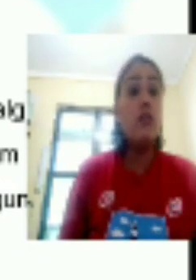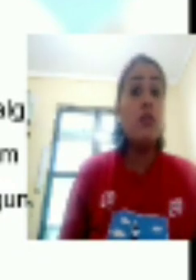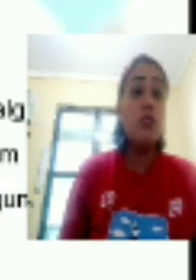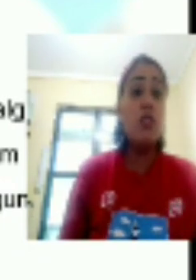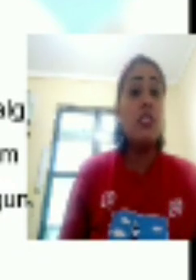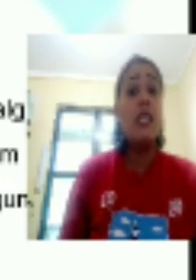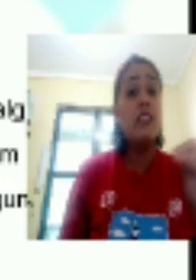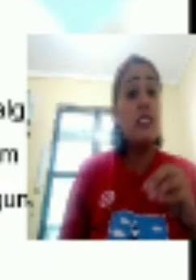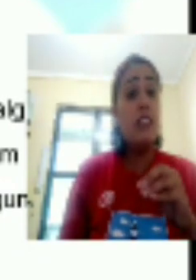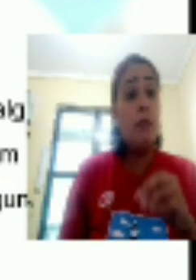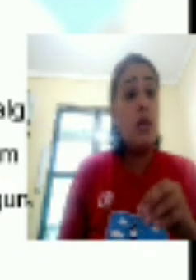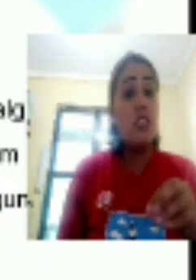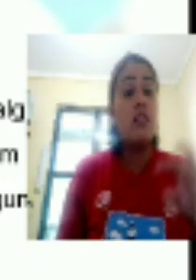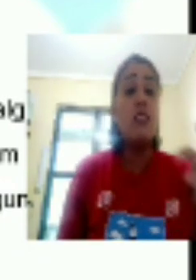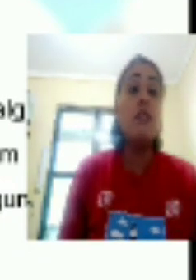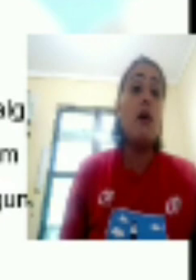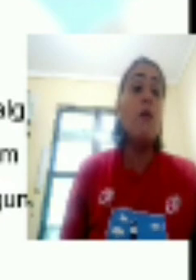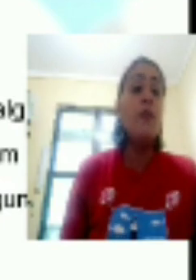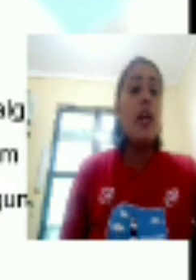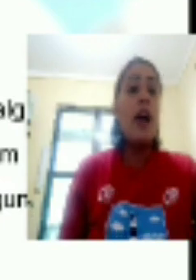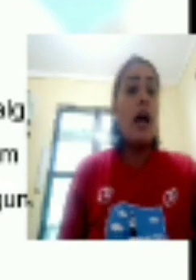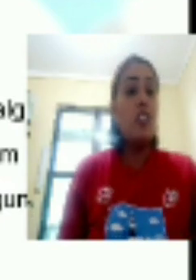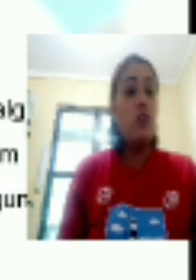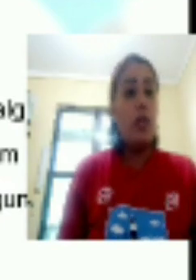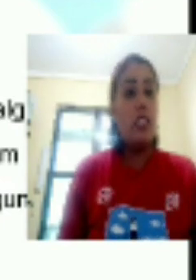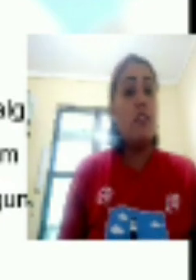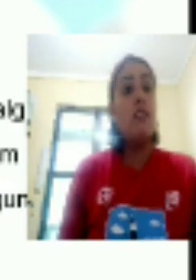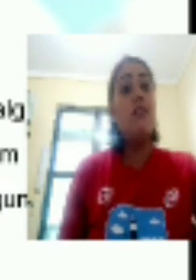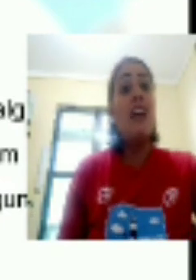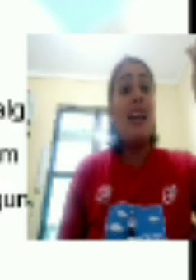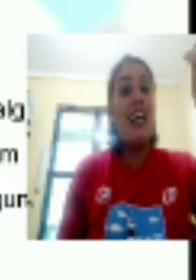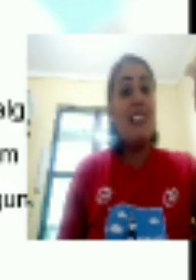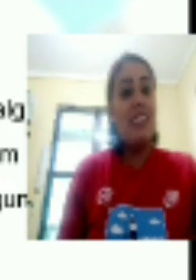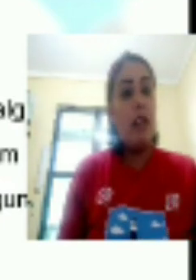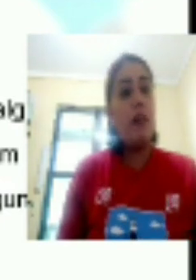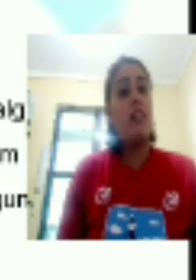vacinação e no controle das endemias, que são as